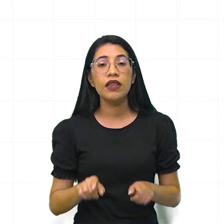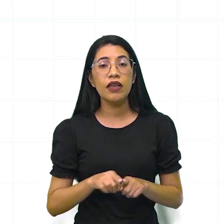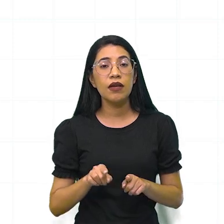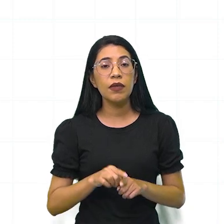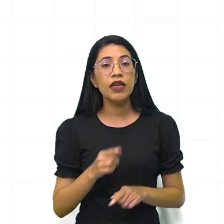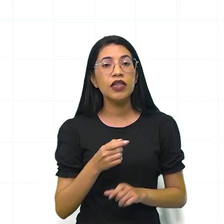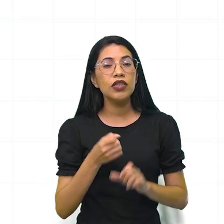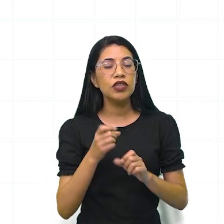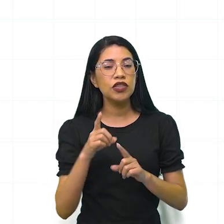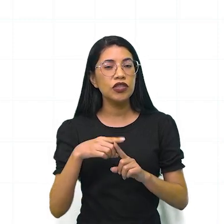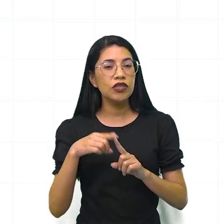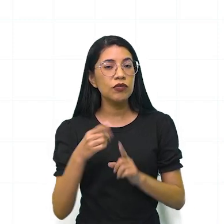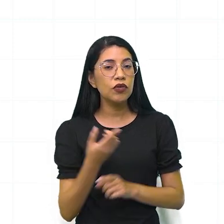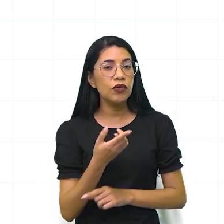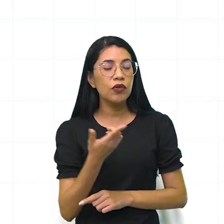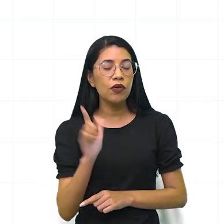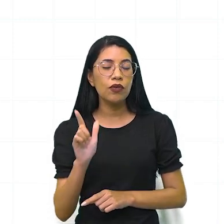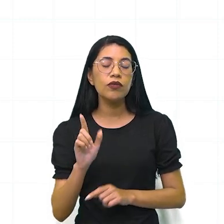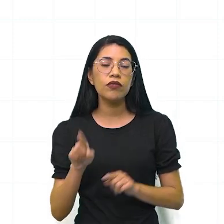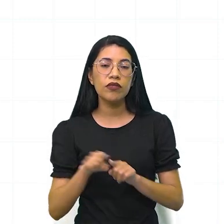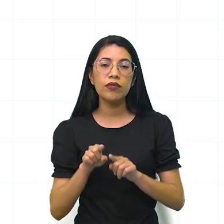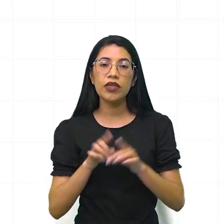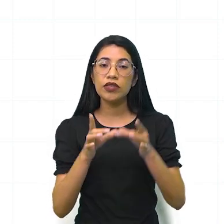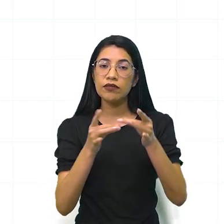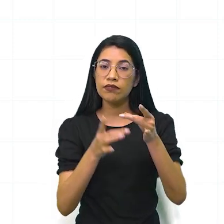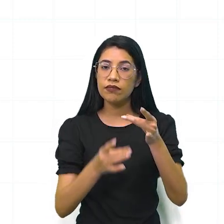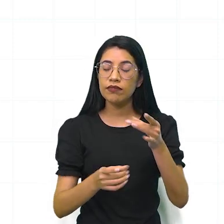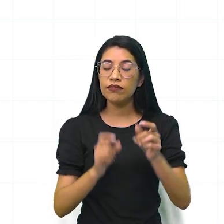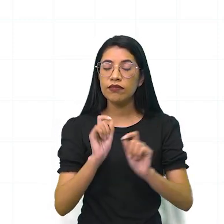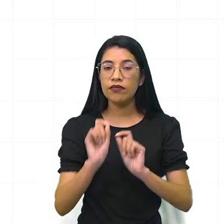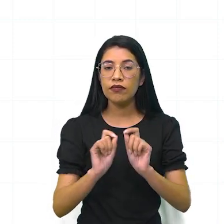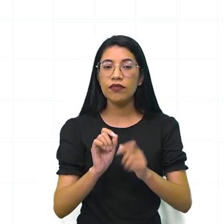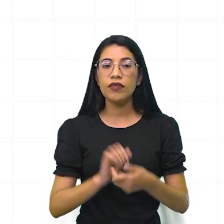de descrição. Nós temos a descrição